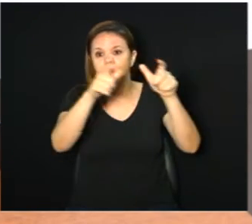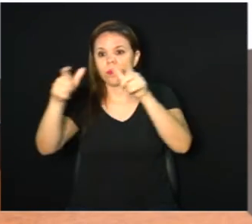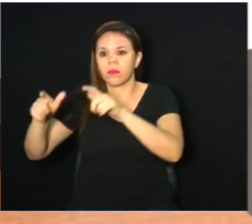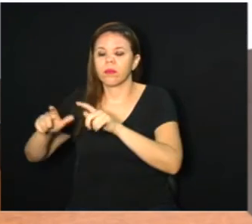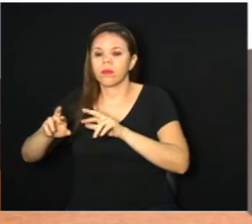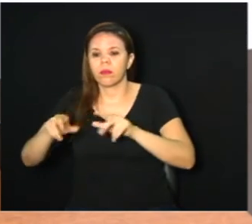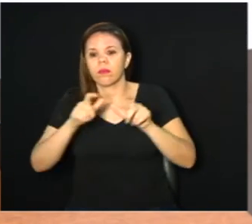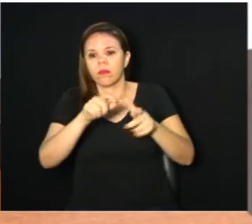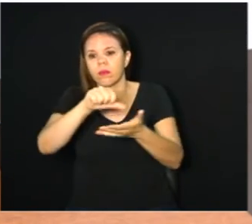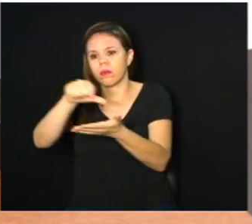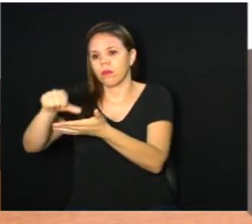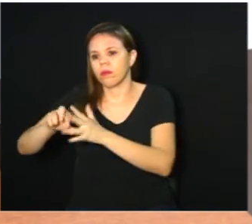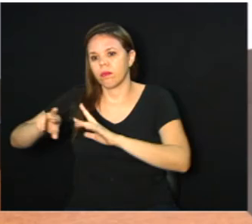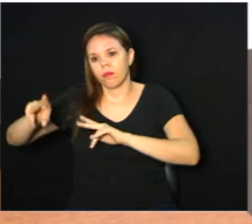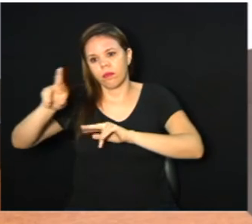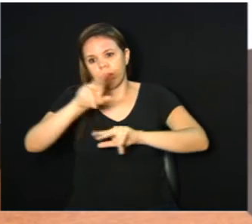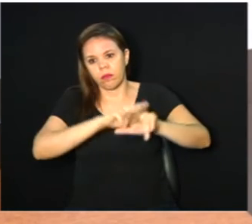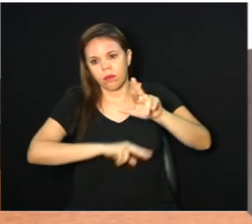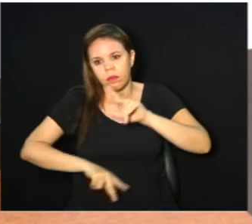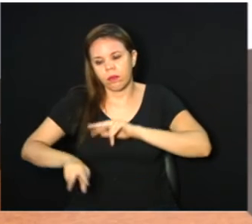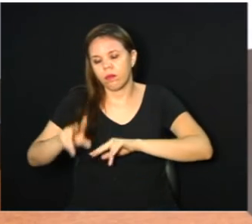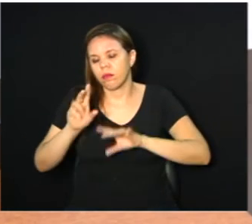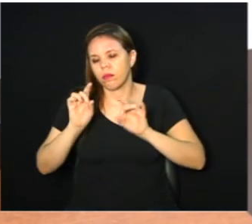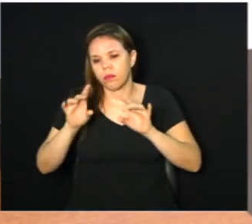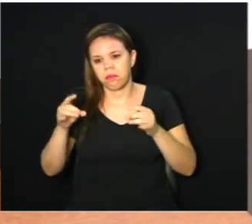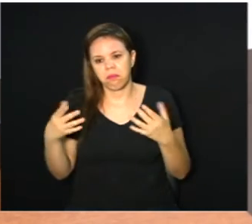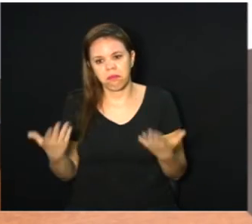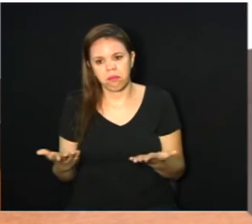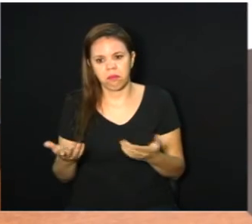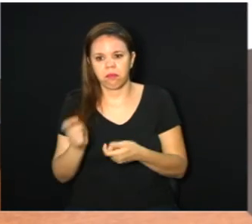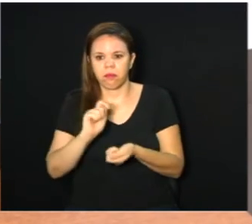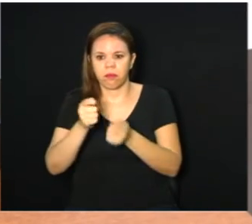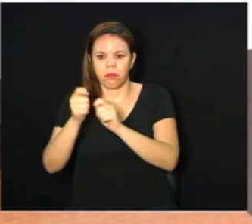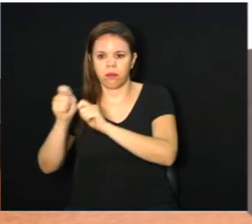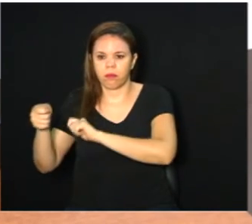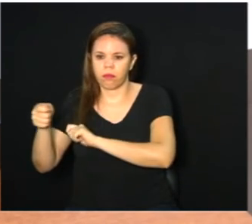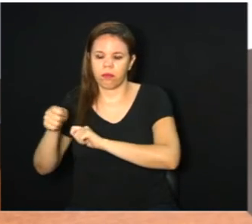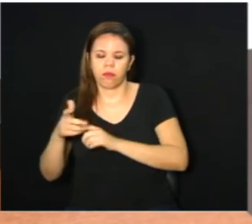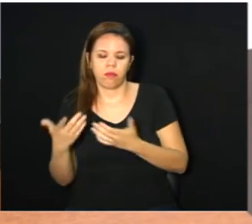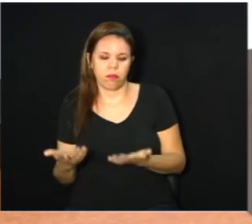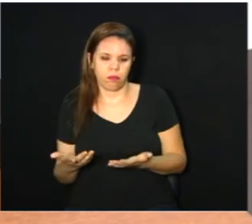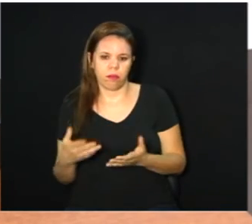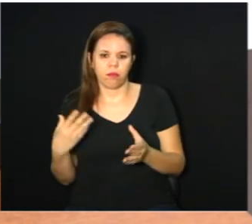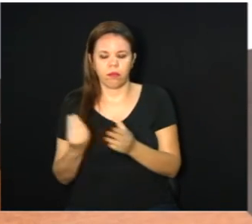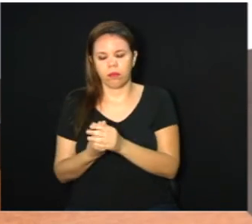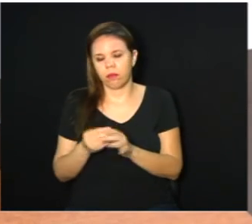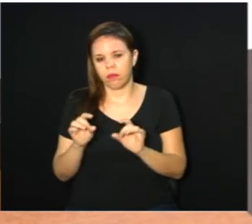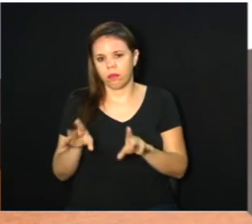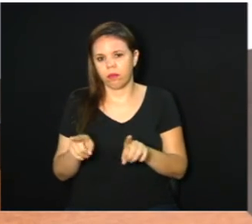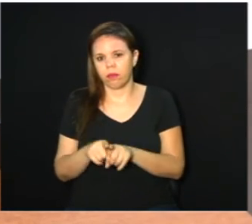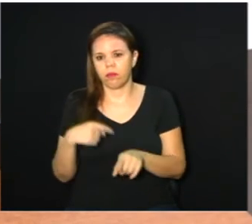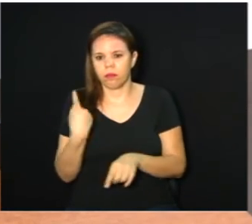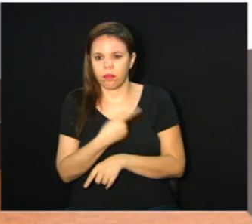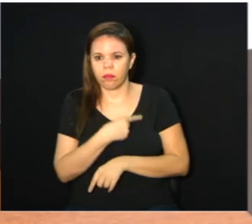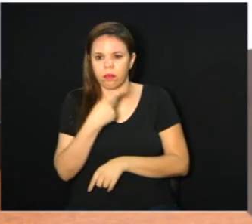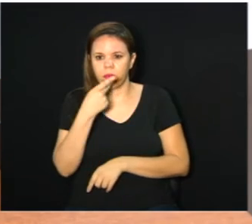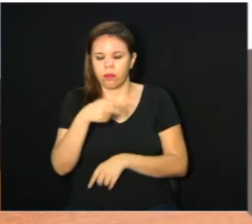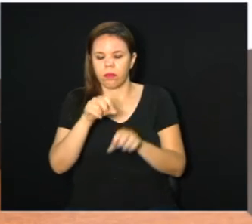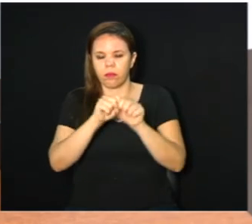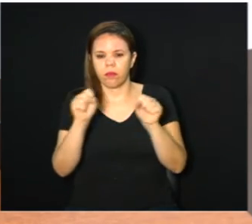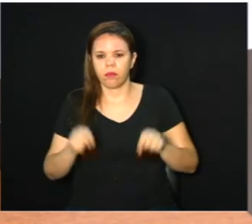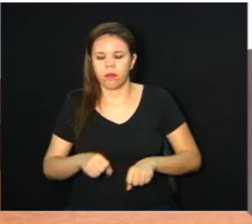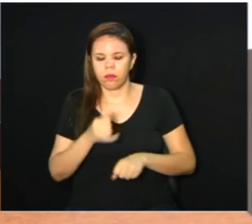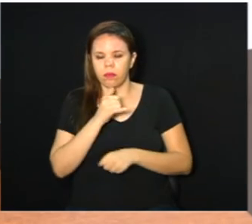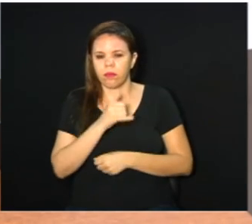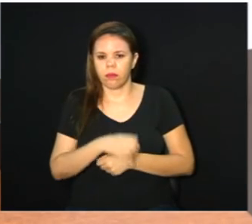cada localidade tem a sua peculiaridade, a sua diferenciação, principalmente quando nós falamos em termos de sistema elétrico,